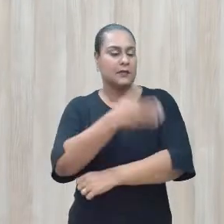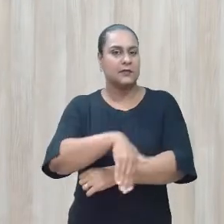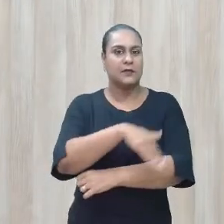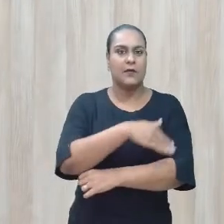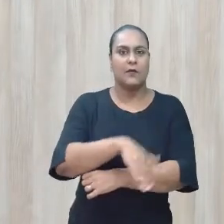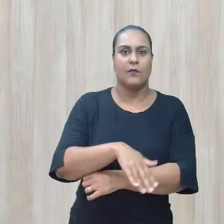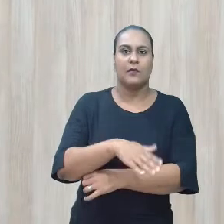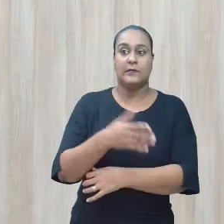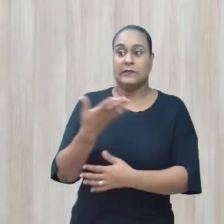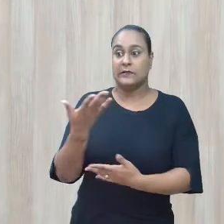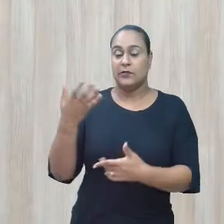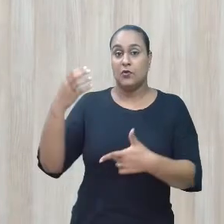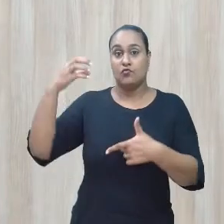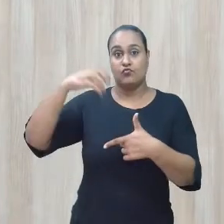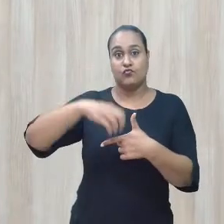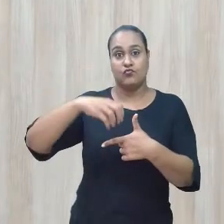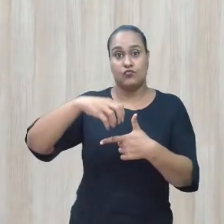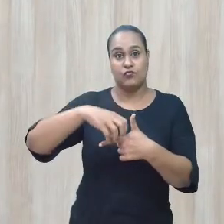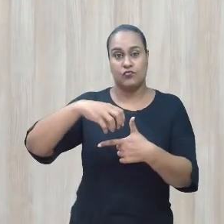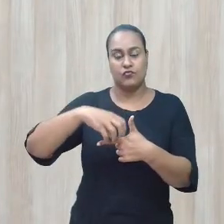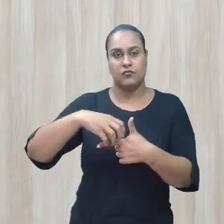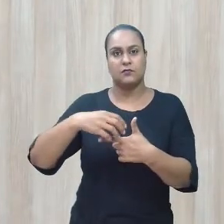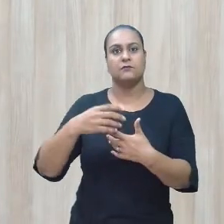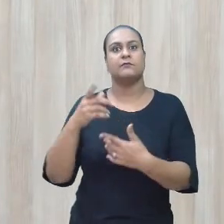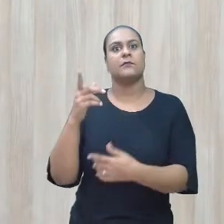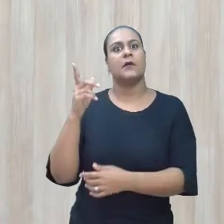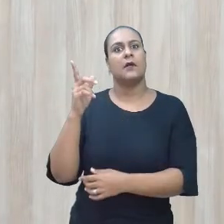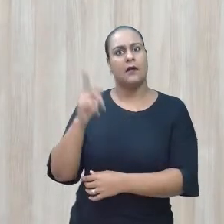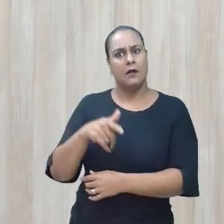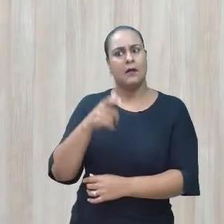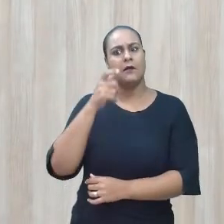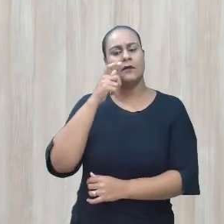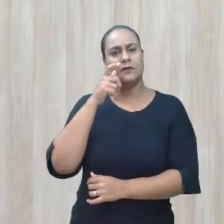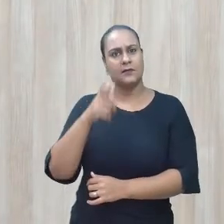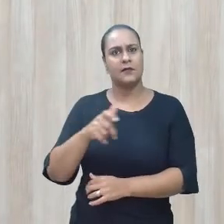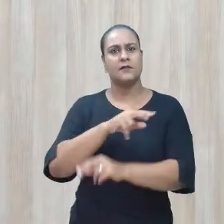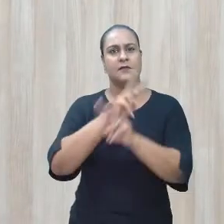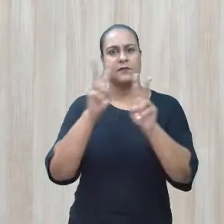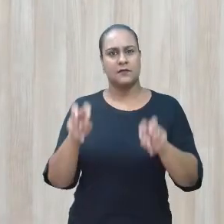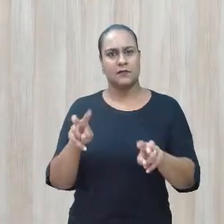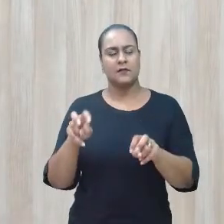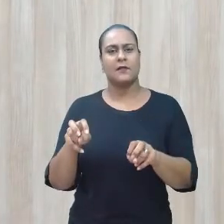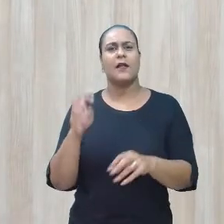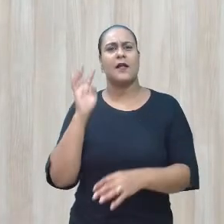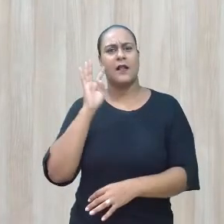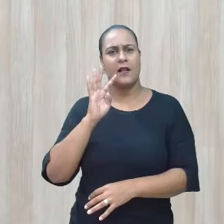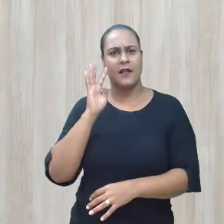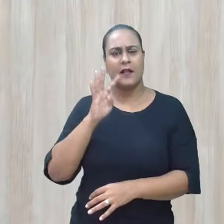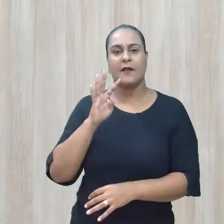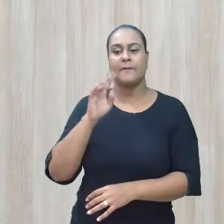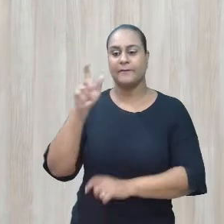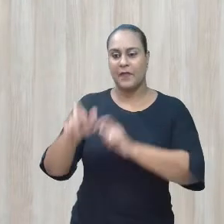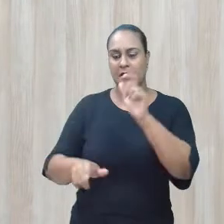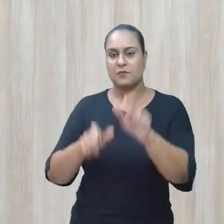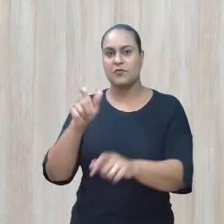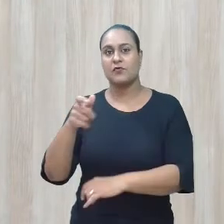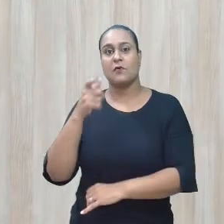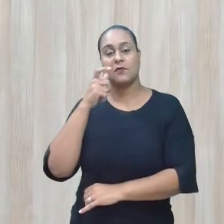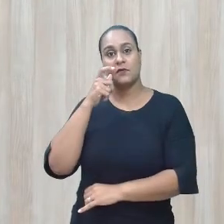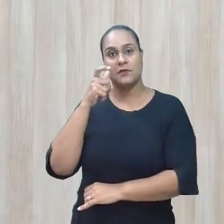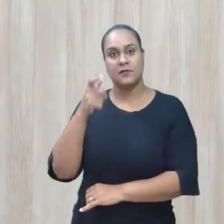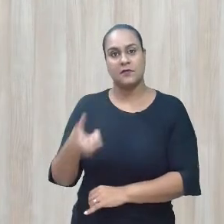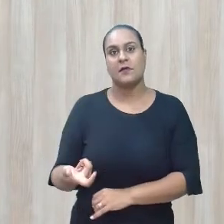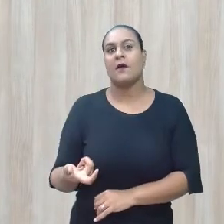reinado. Aí eu digo, bom, né, um tema realmente interessante e é muito bacana que as pessoas estejam interessadas em história, em saber mais sobre